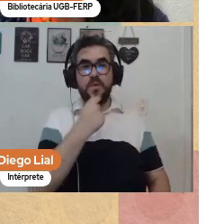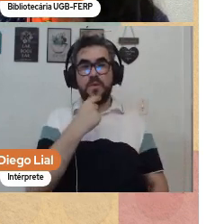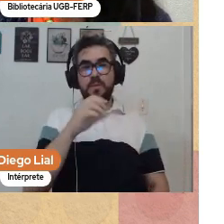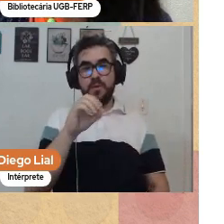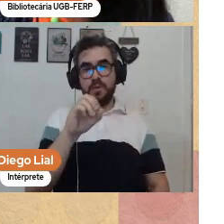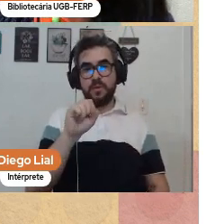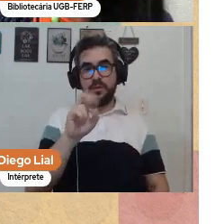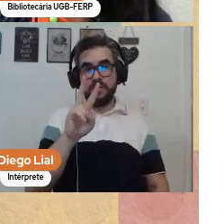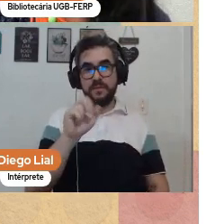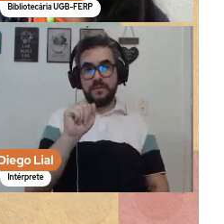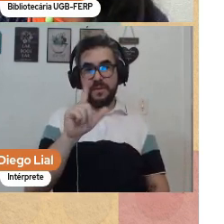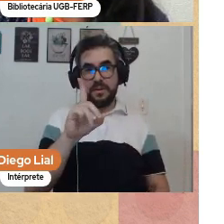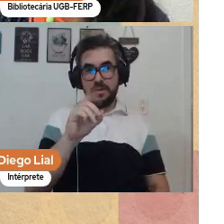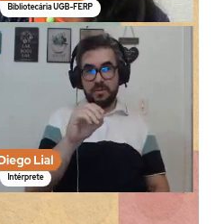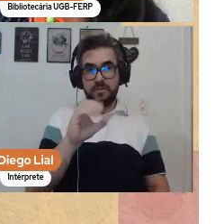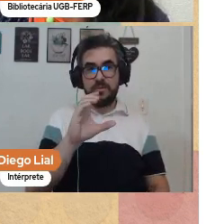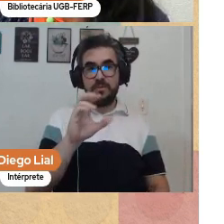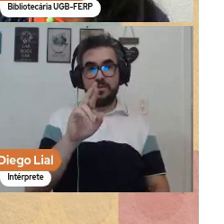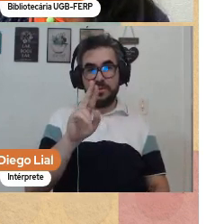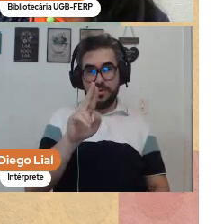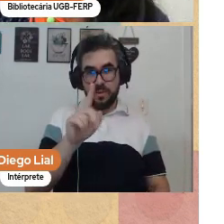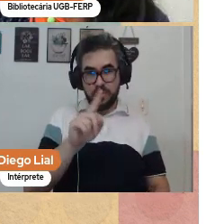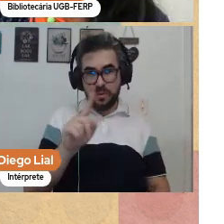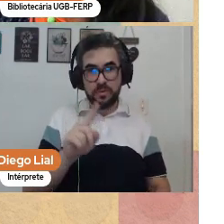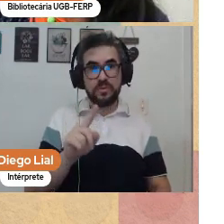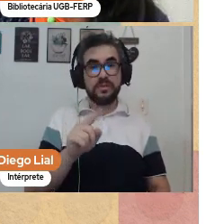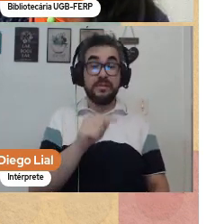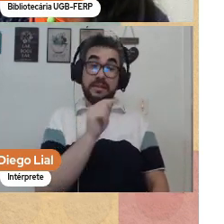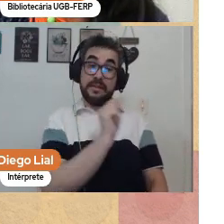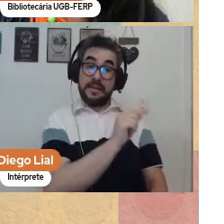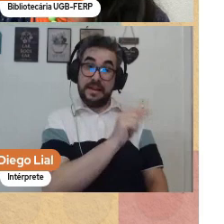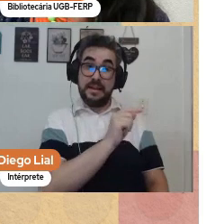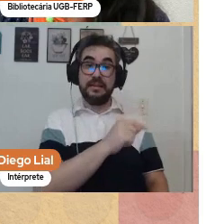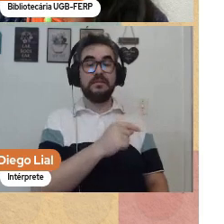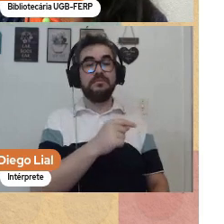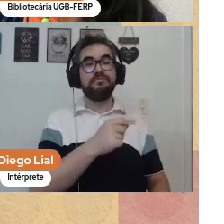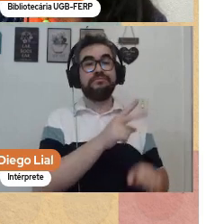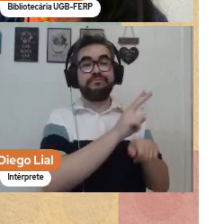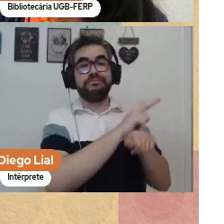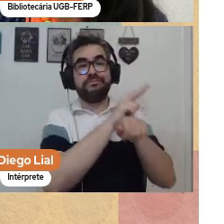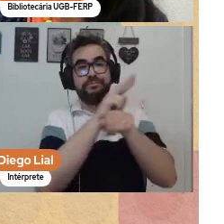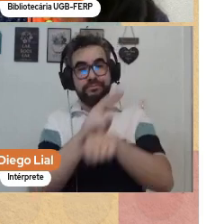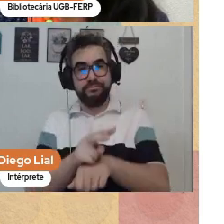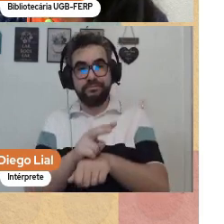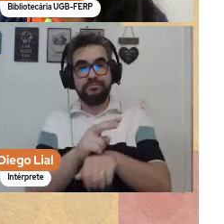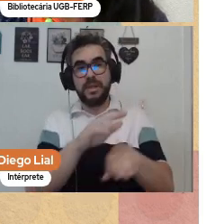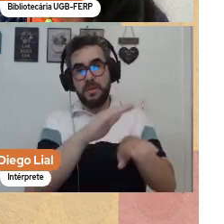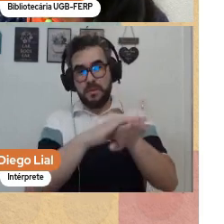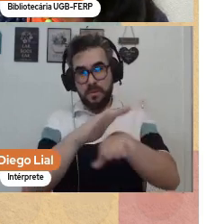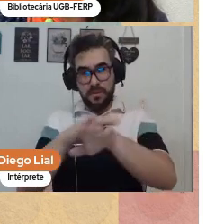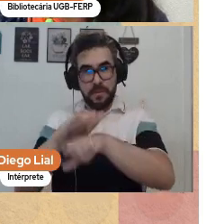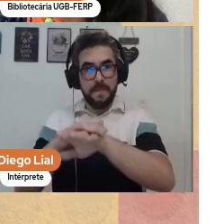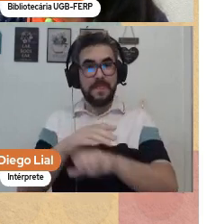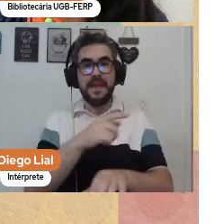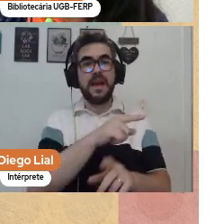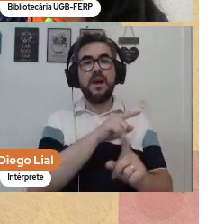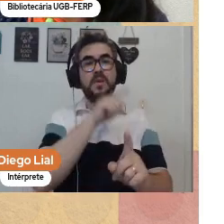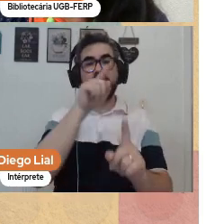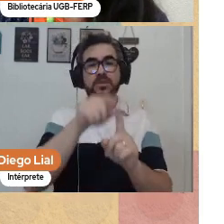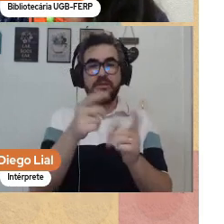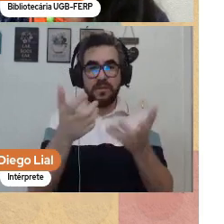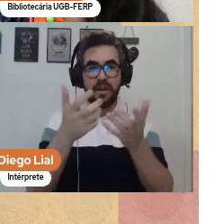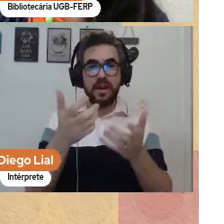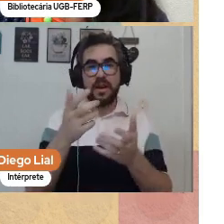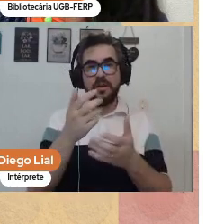tão importante, Memória do Mundo, que contempla os arquivos, as bibliotecas, os museus, para poder salvaguardar a memória, a história, a